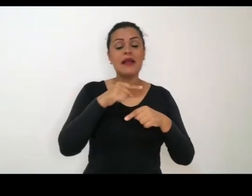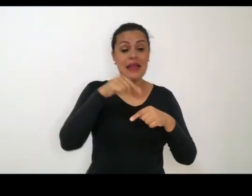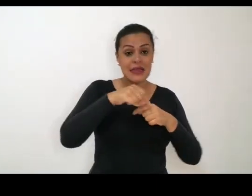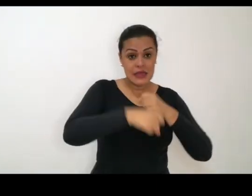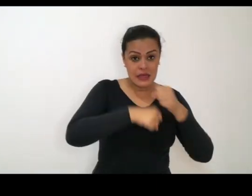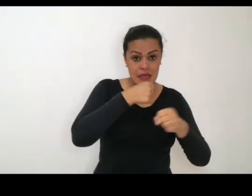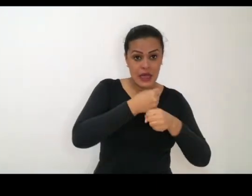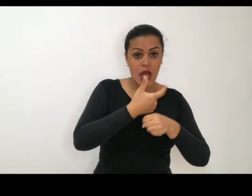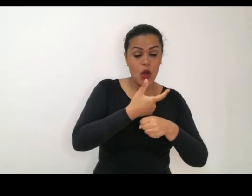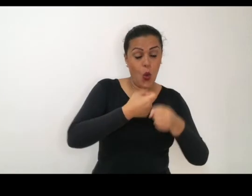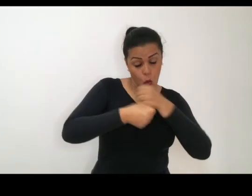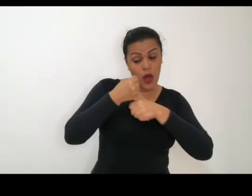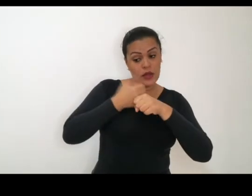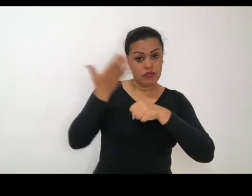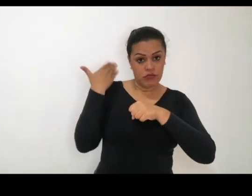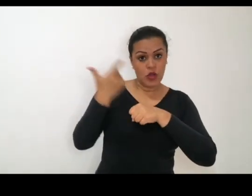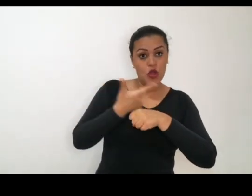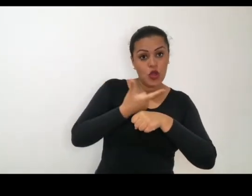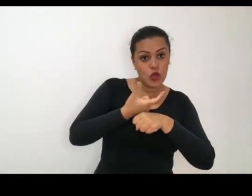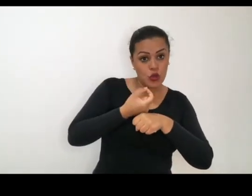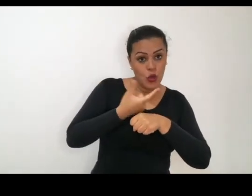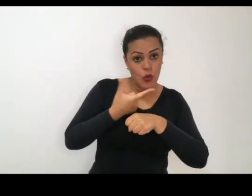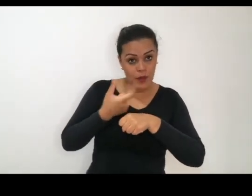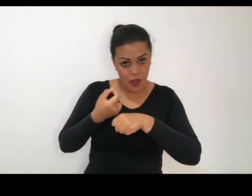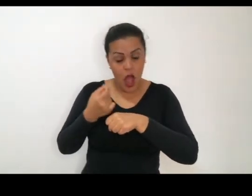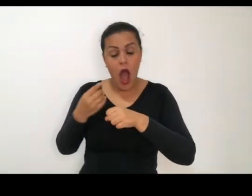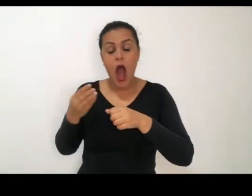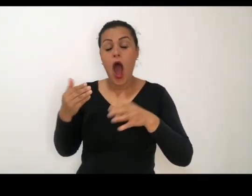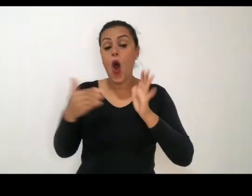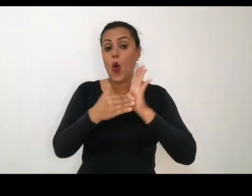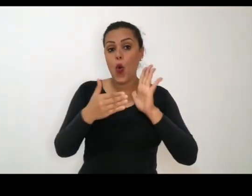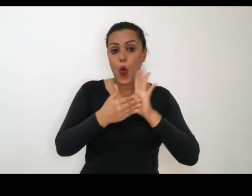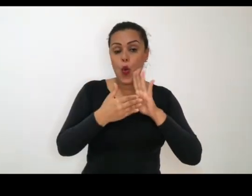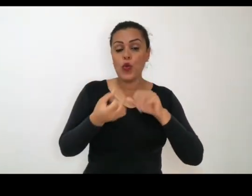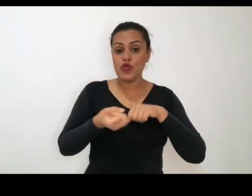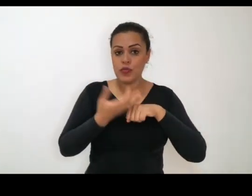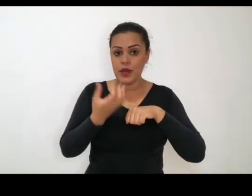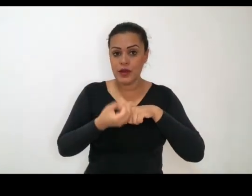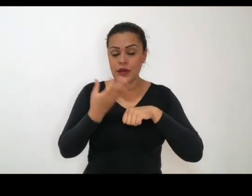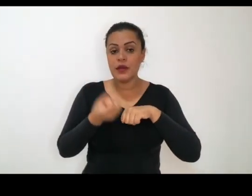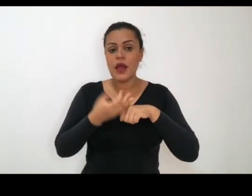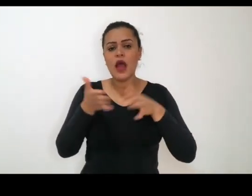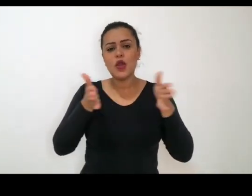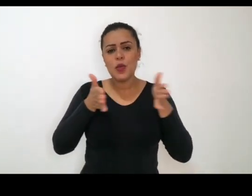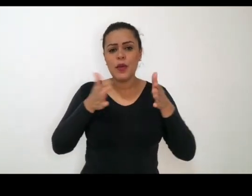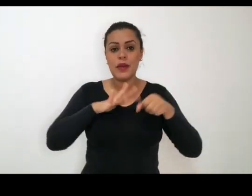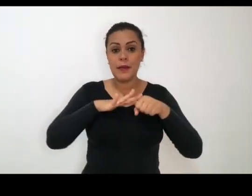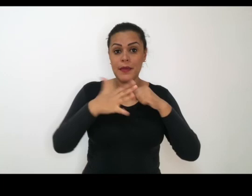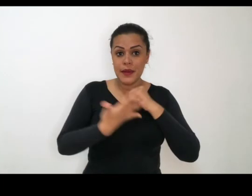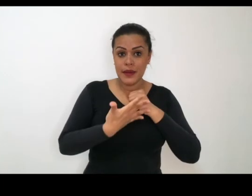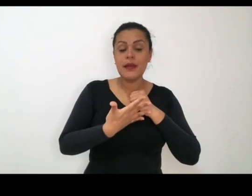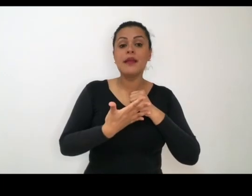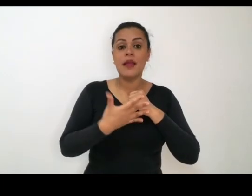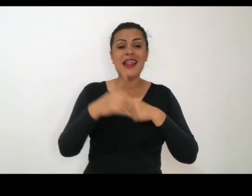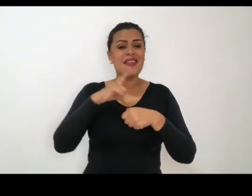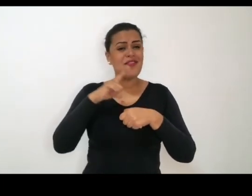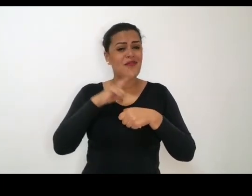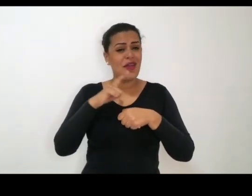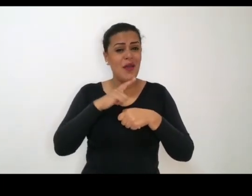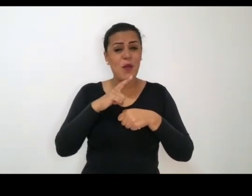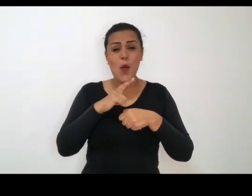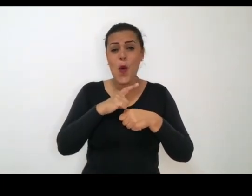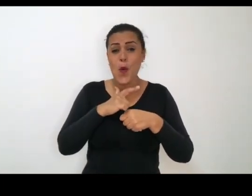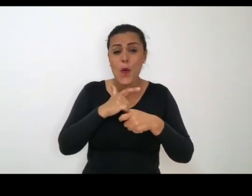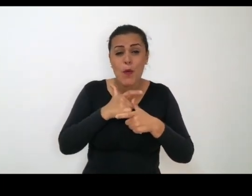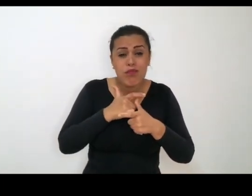edição, que foi uma edição feita durante a pandemia, tivemos uma quantidade muito grande, ela aumentou, né, a